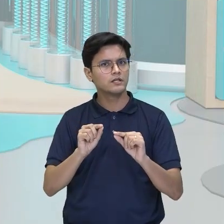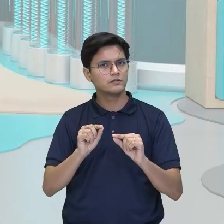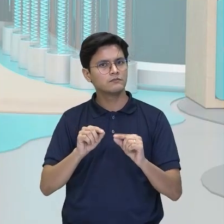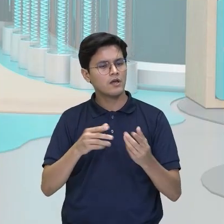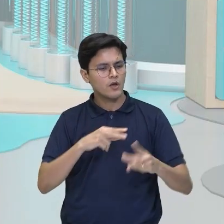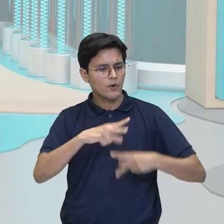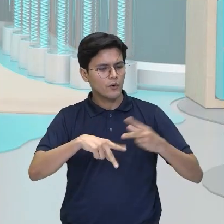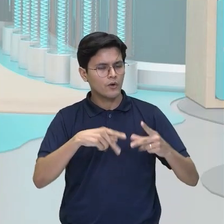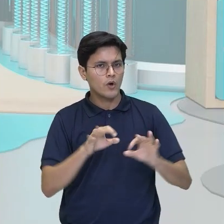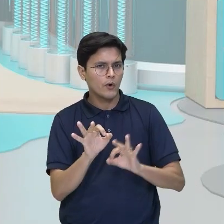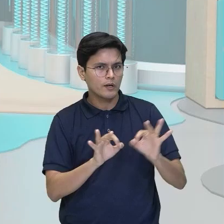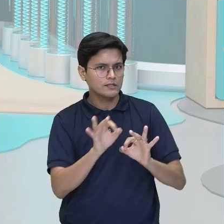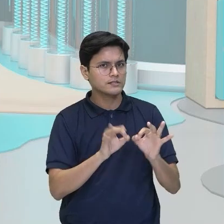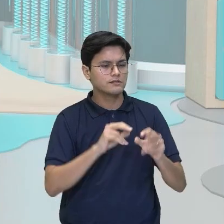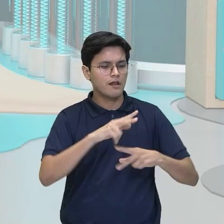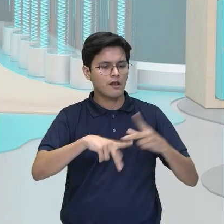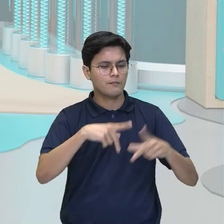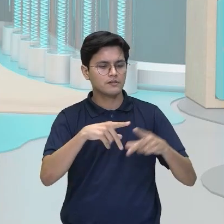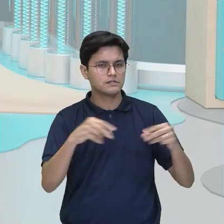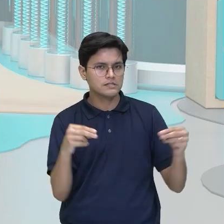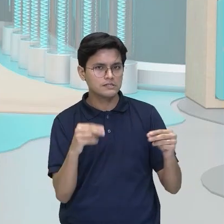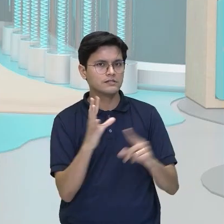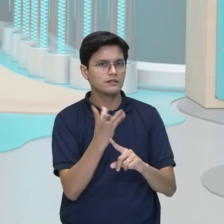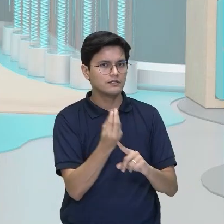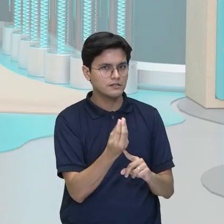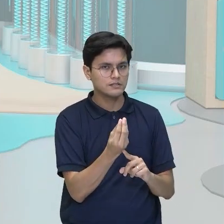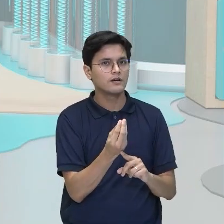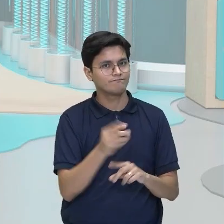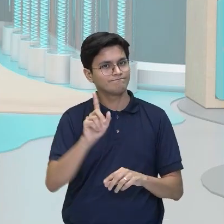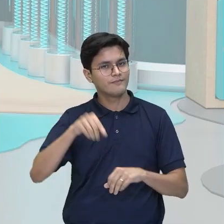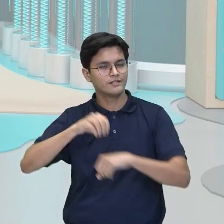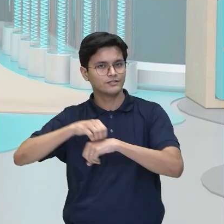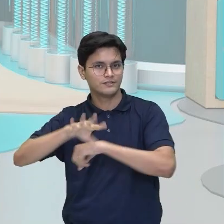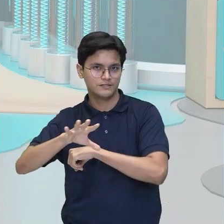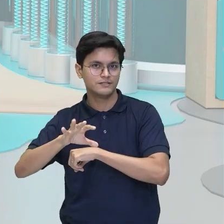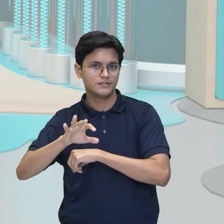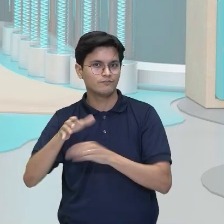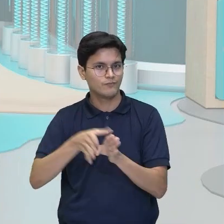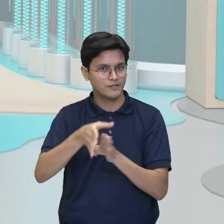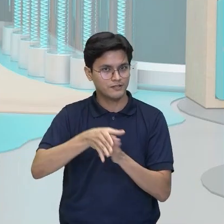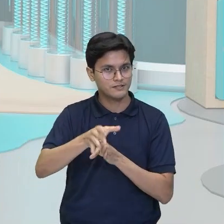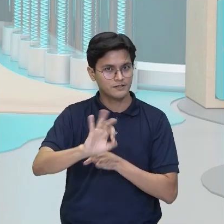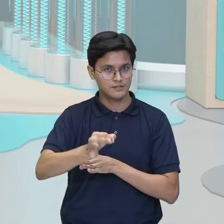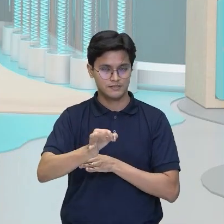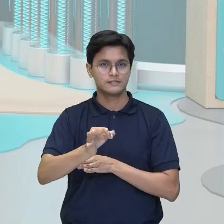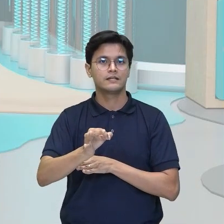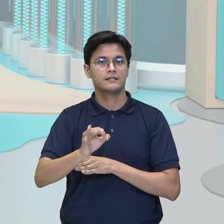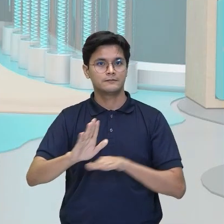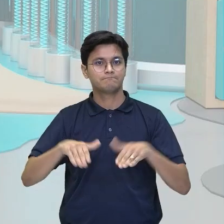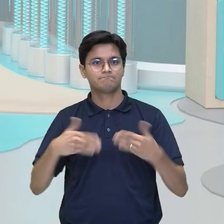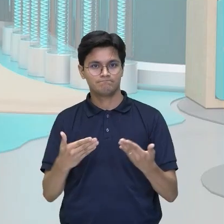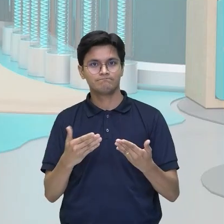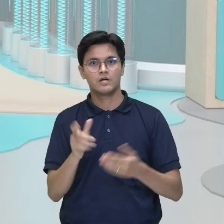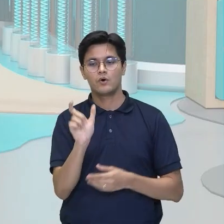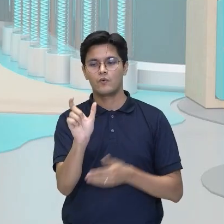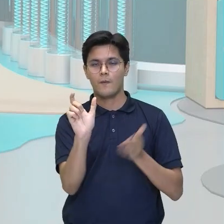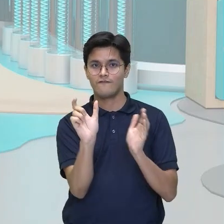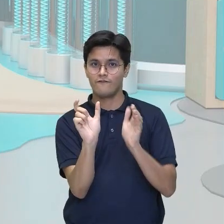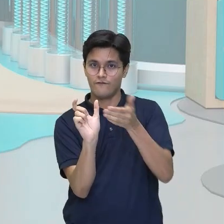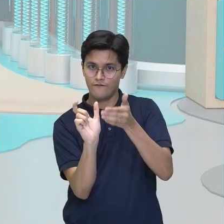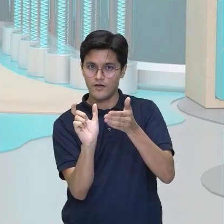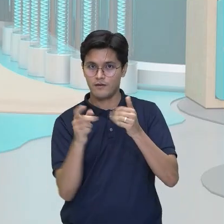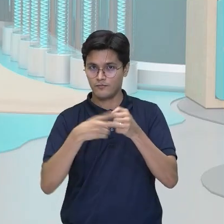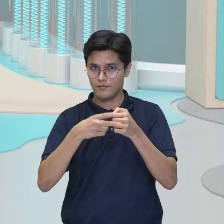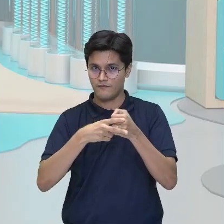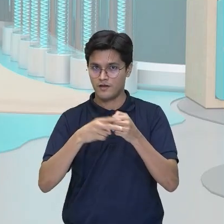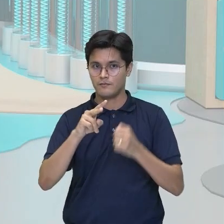homemade gifts, eu estou dando uma dica, uma orientação, tá bom? Vamos ver aqui, eu destaquei para vocês esse verbo, make,